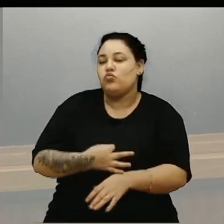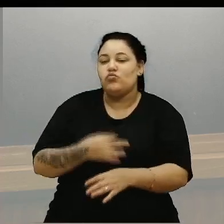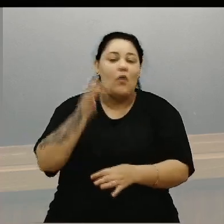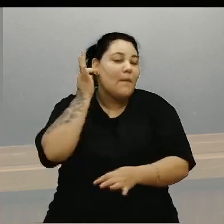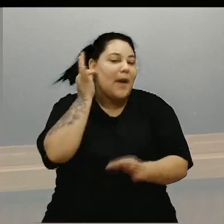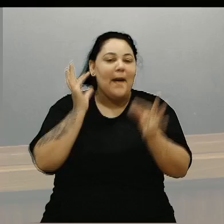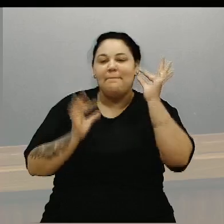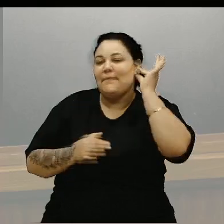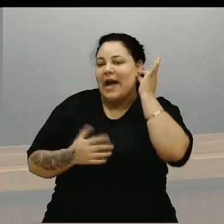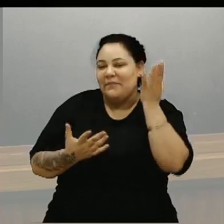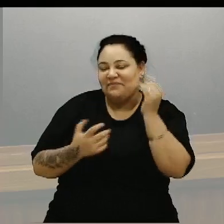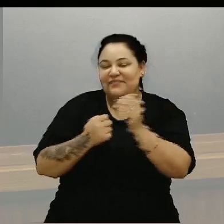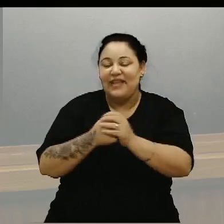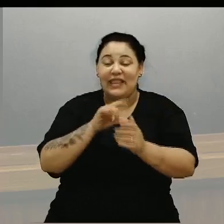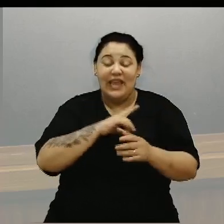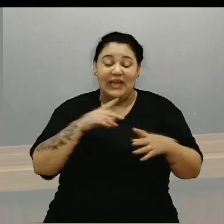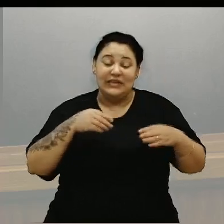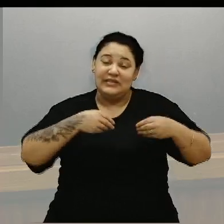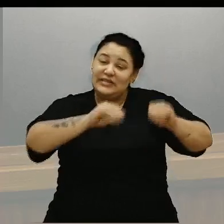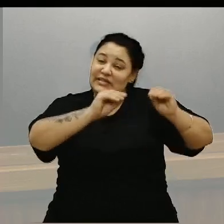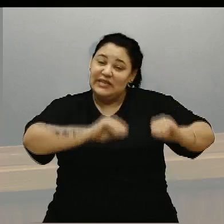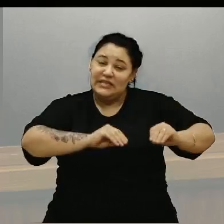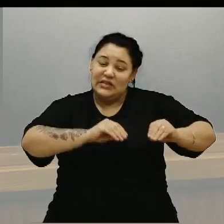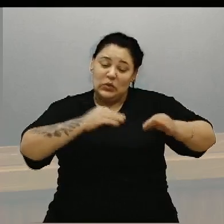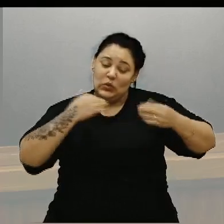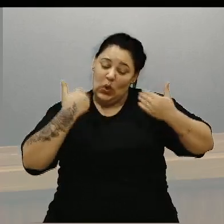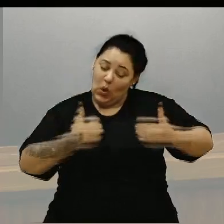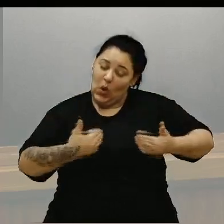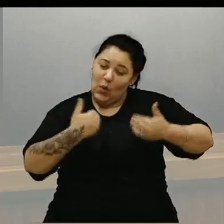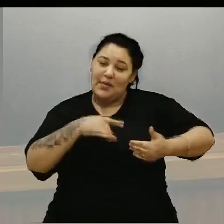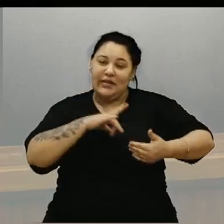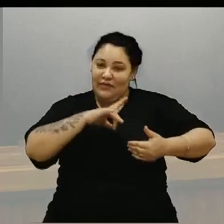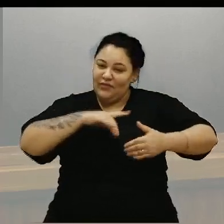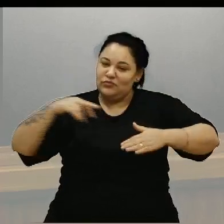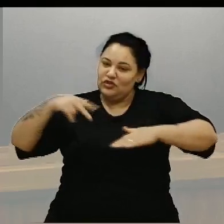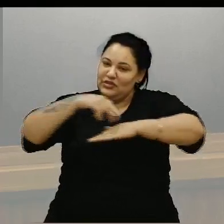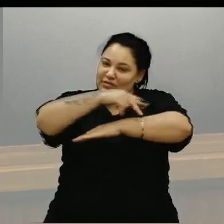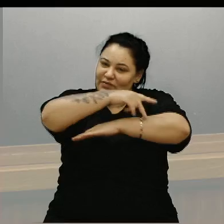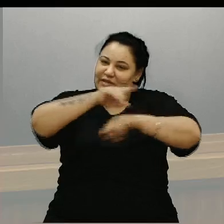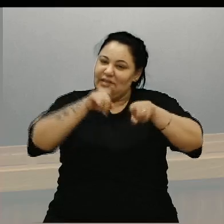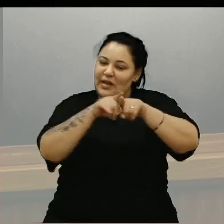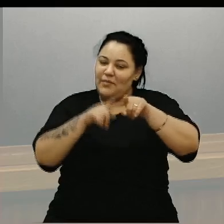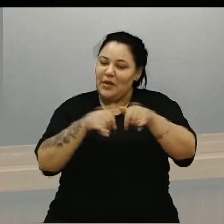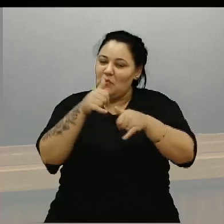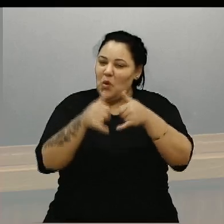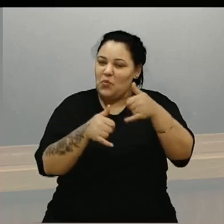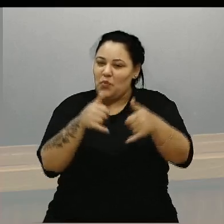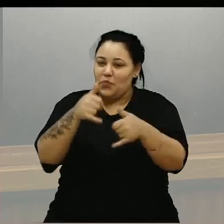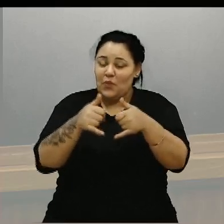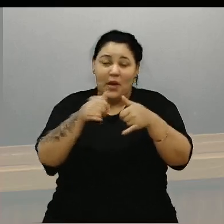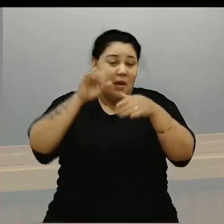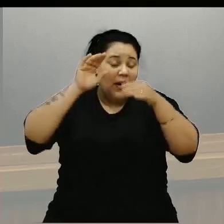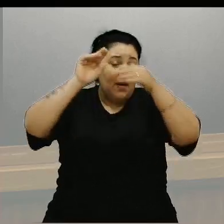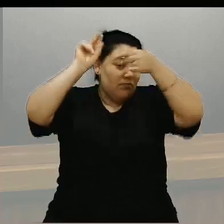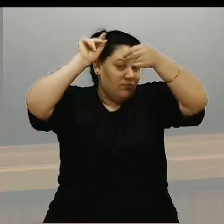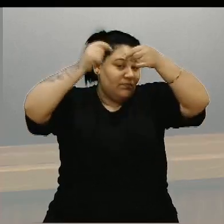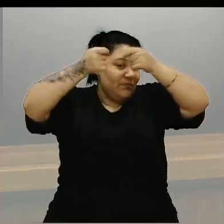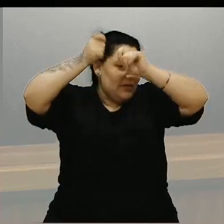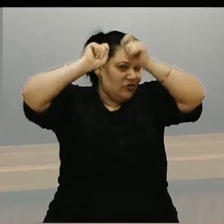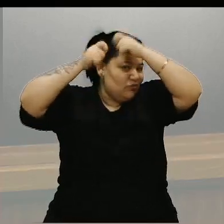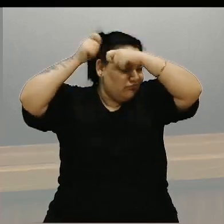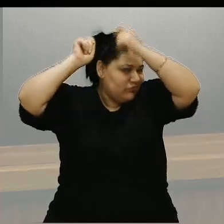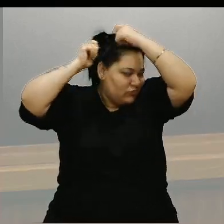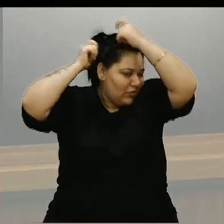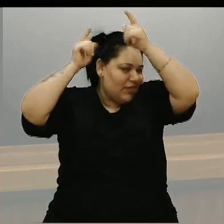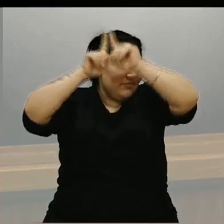última edição teve um desfile de tecidos, penteados, afros, né? Teve mais de